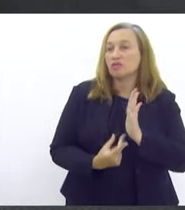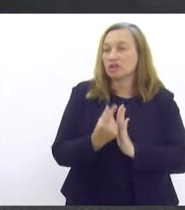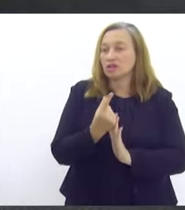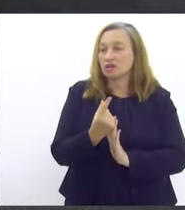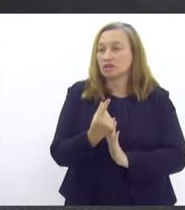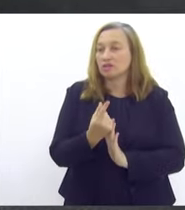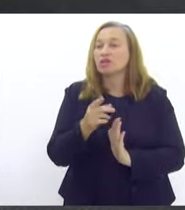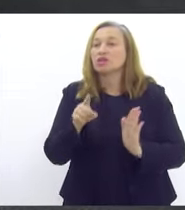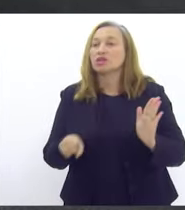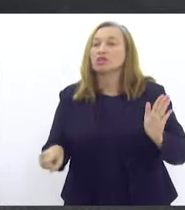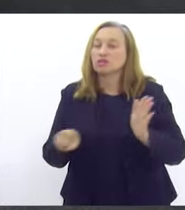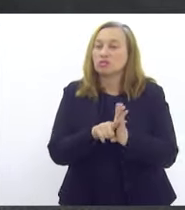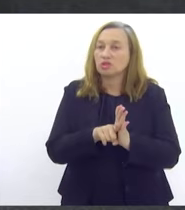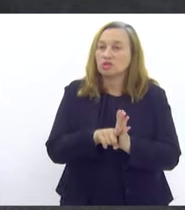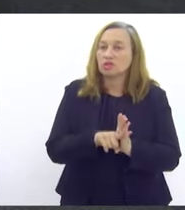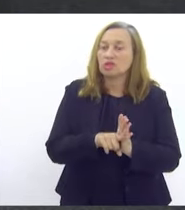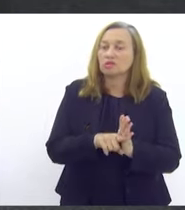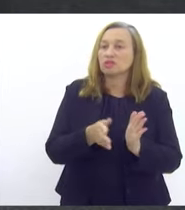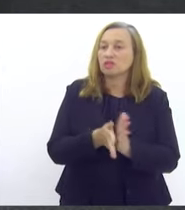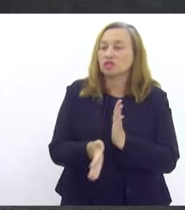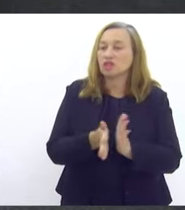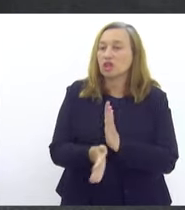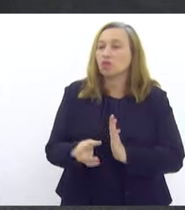de redução de receitas